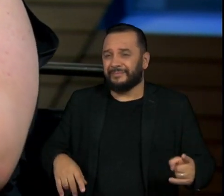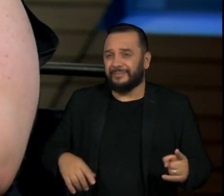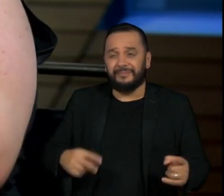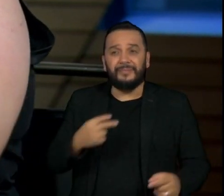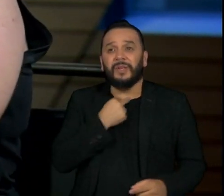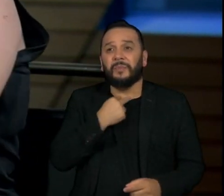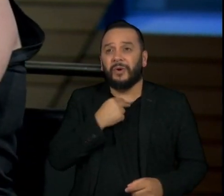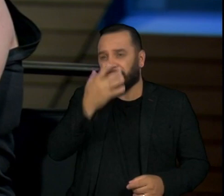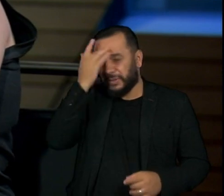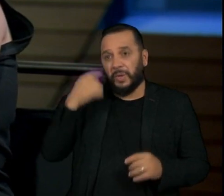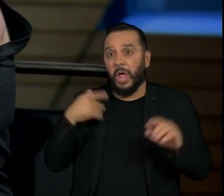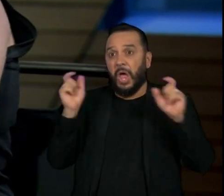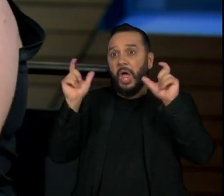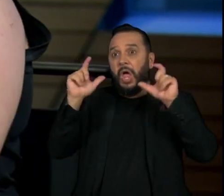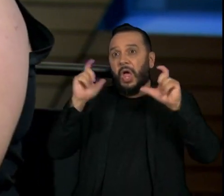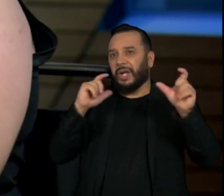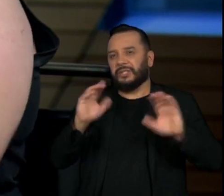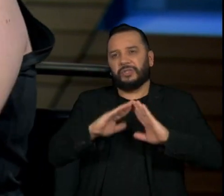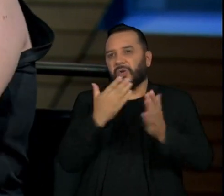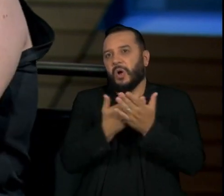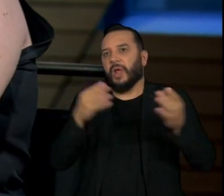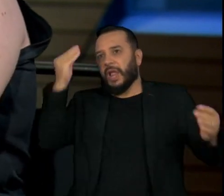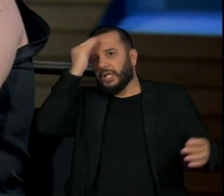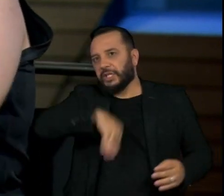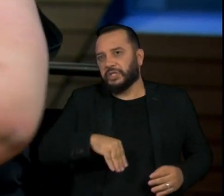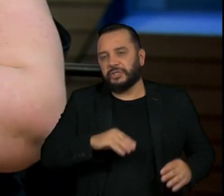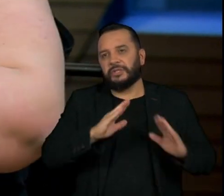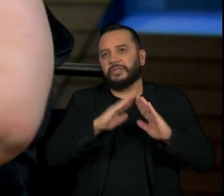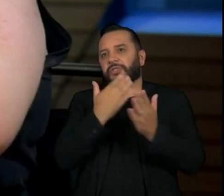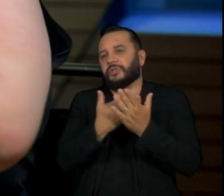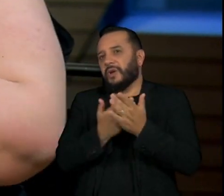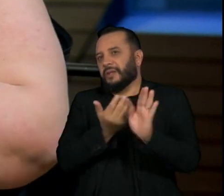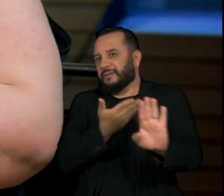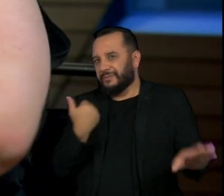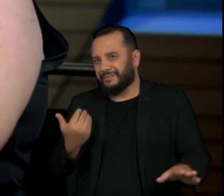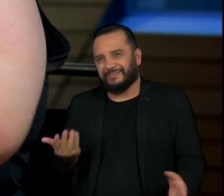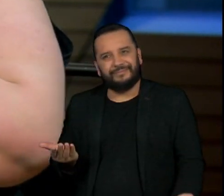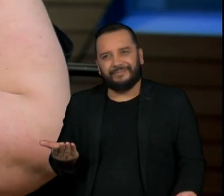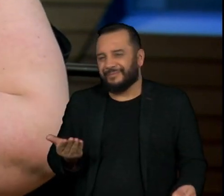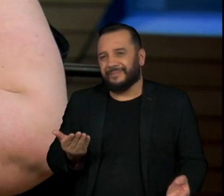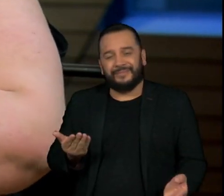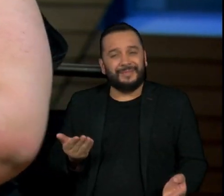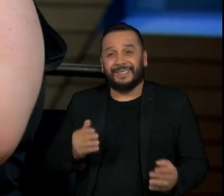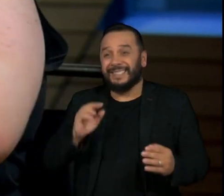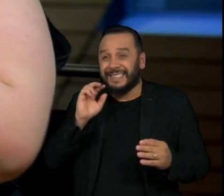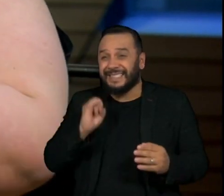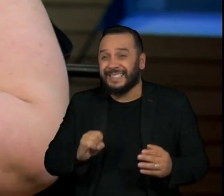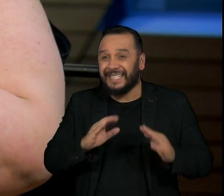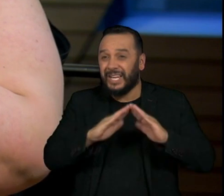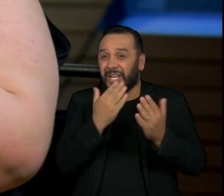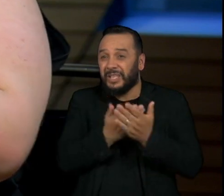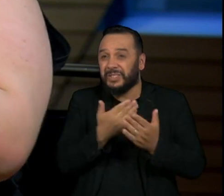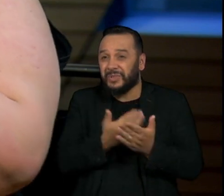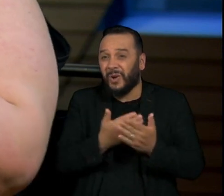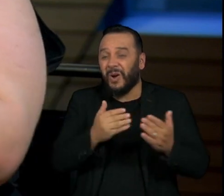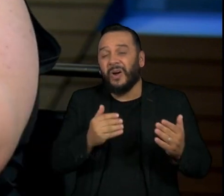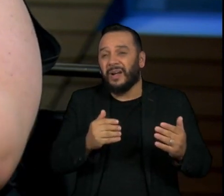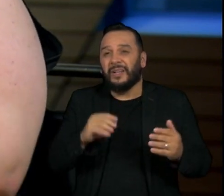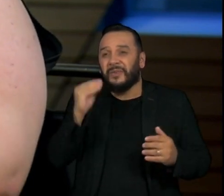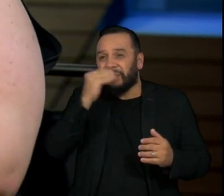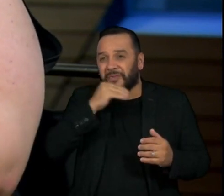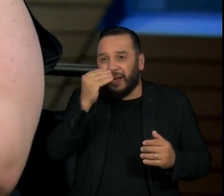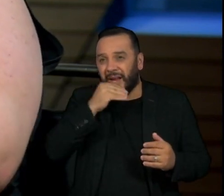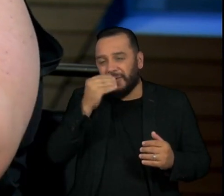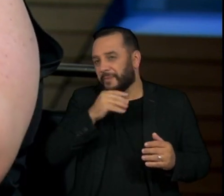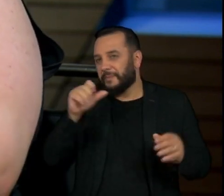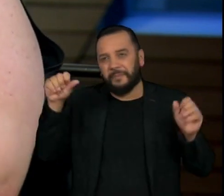gere desagregação no ambiente escolar. Porque a comunidade escolar desagregada e frágil, em suspeita, ela é mais